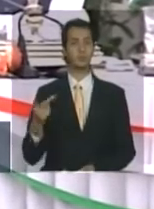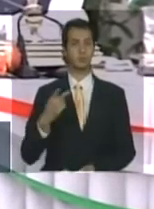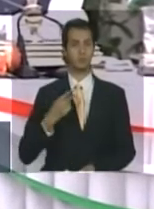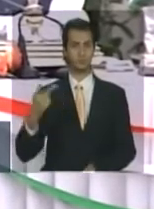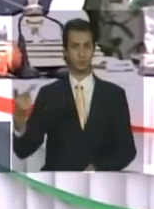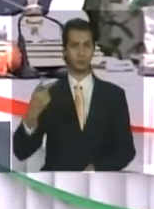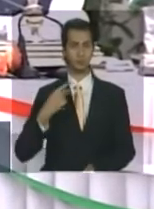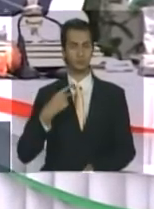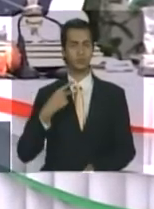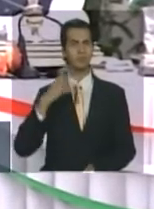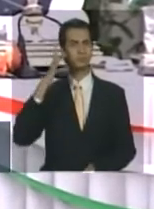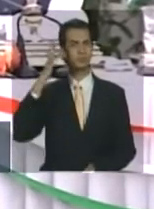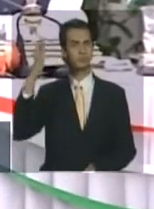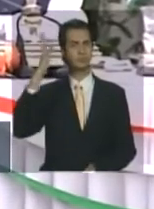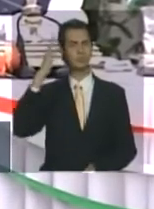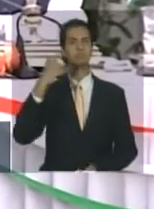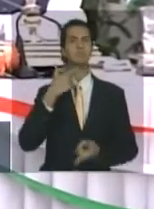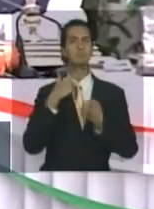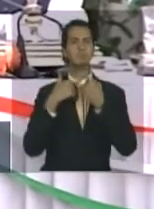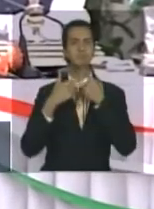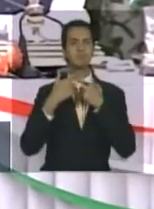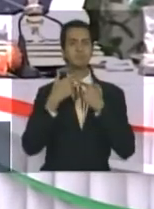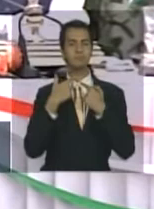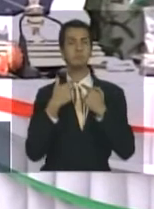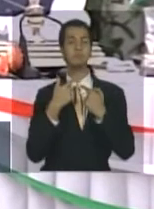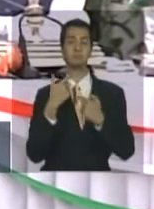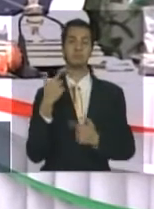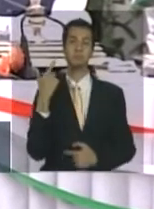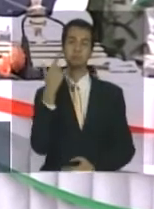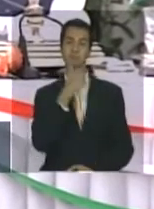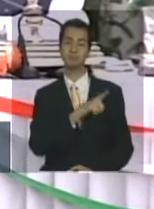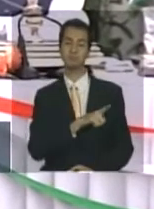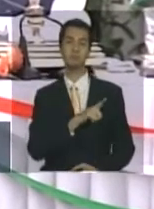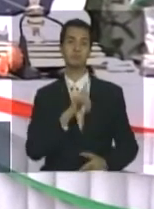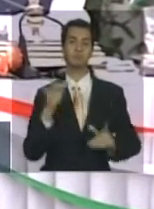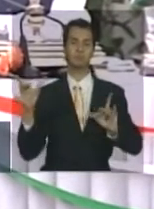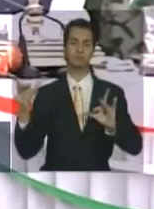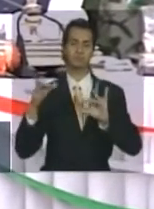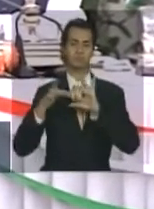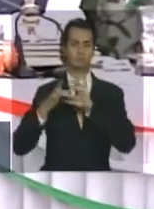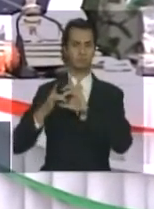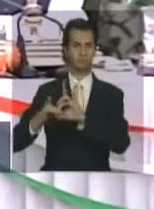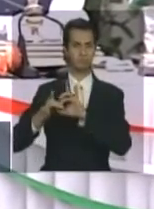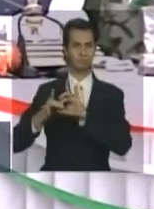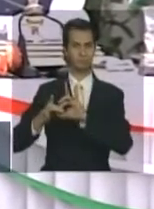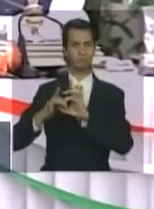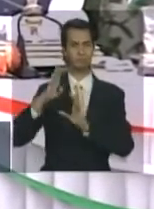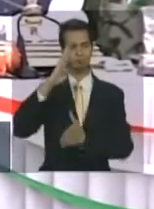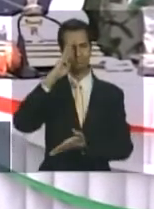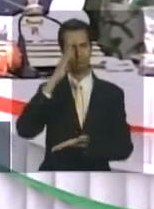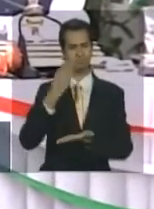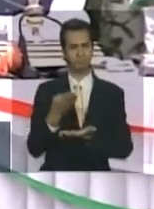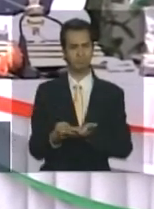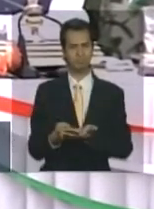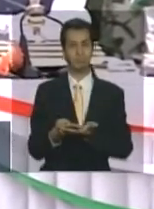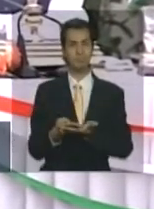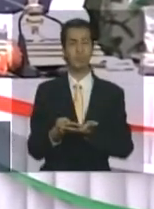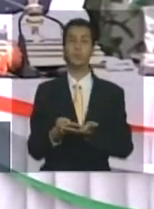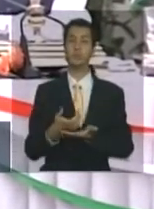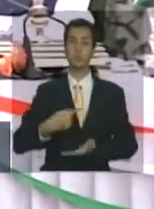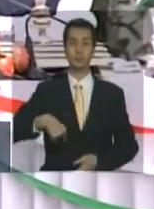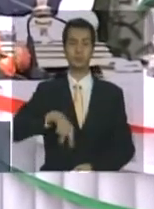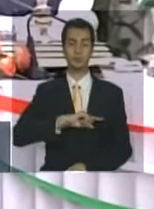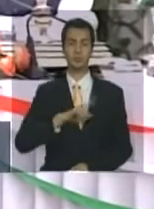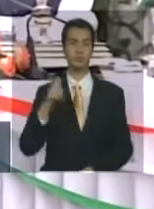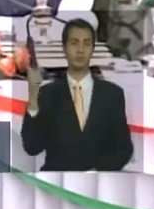aspirações permitiram a construção de uma sólida relação de confiança, que nos fortalece no enfrentamento de